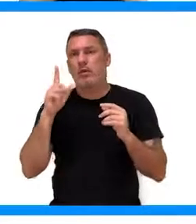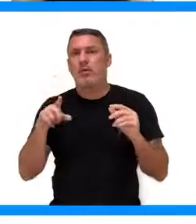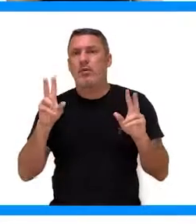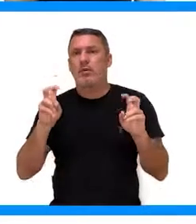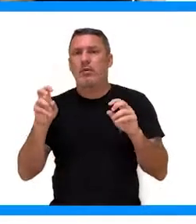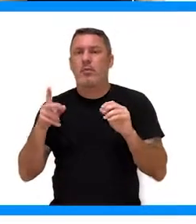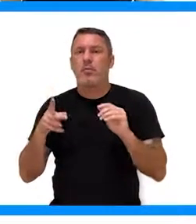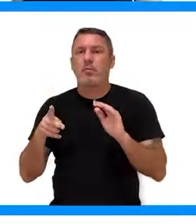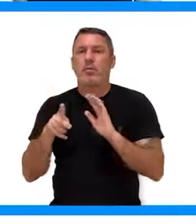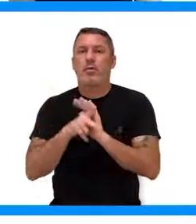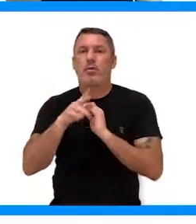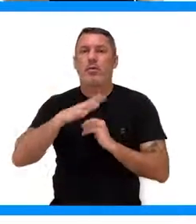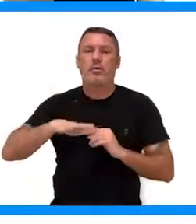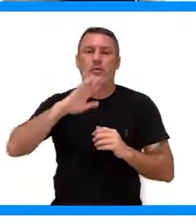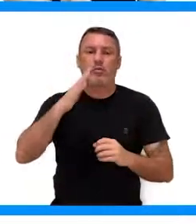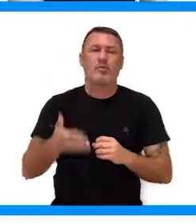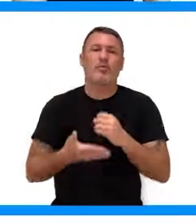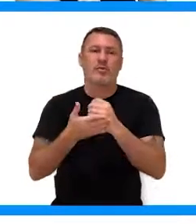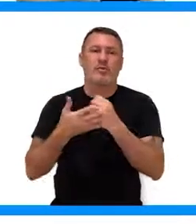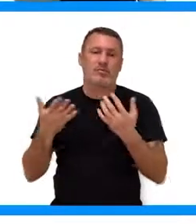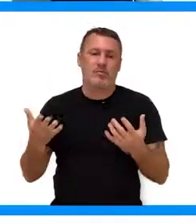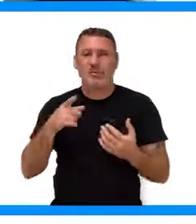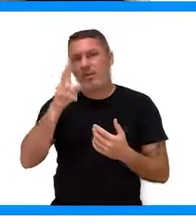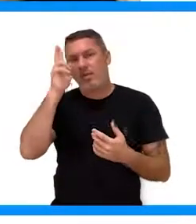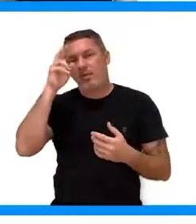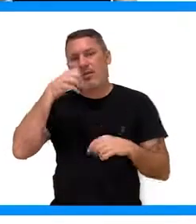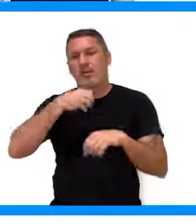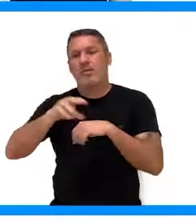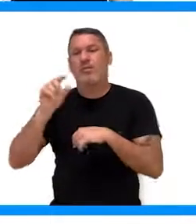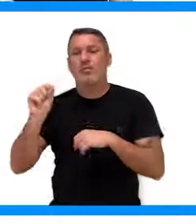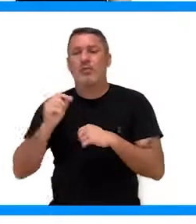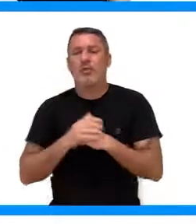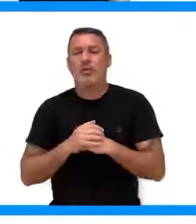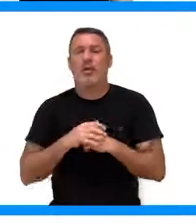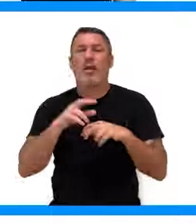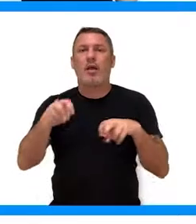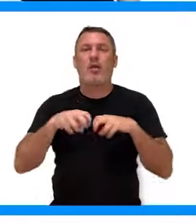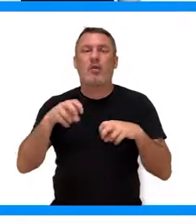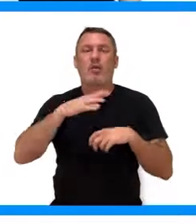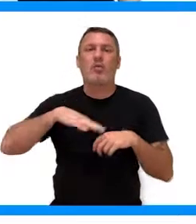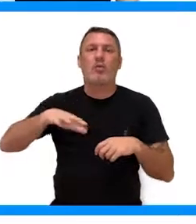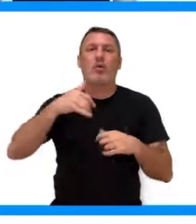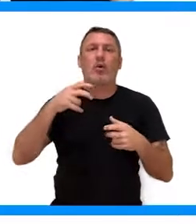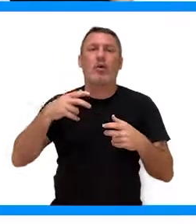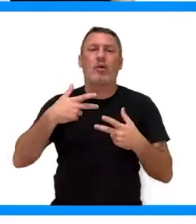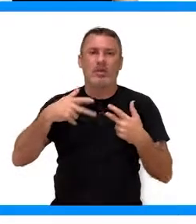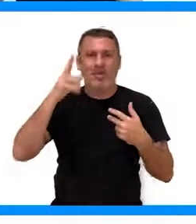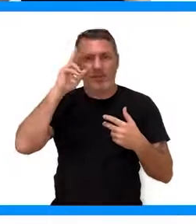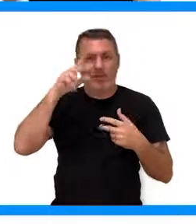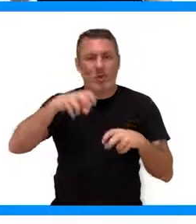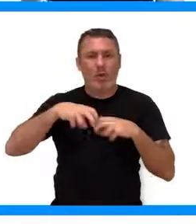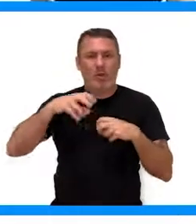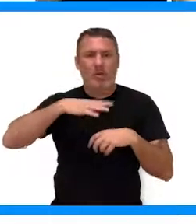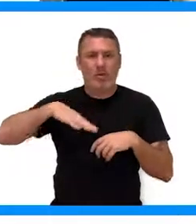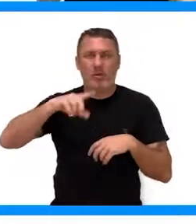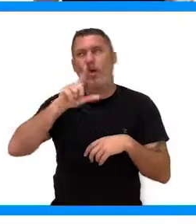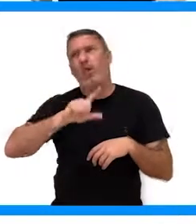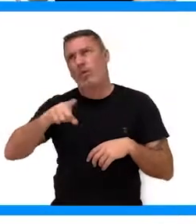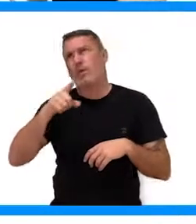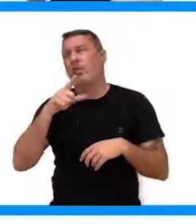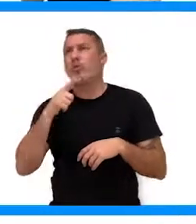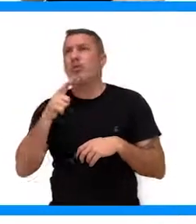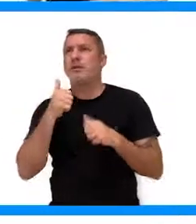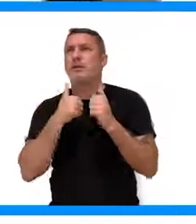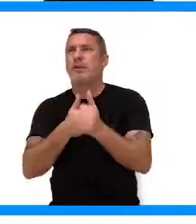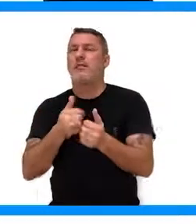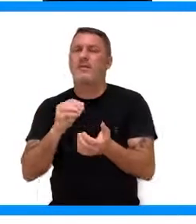são propriedades que seguem a linha sustentável. Lembra do que nós falamos aqui de agricultura orgânica? É claro que muitos